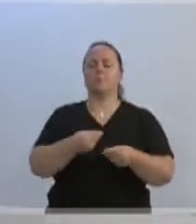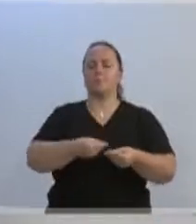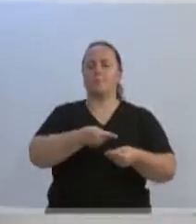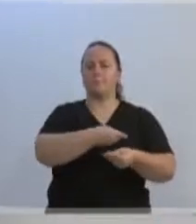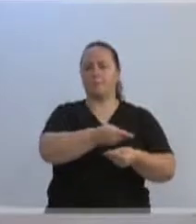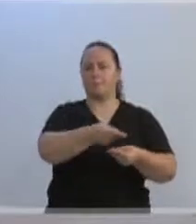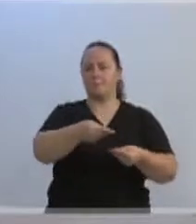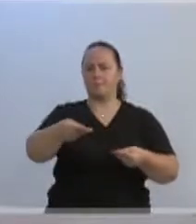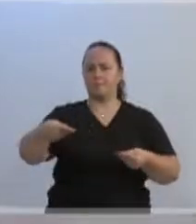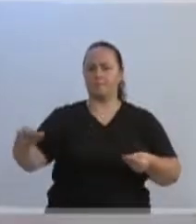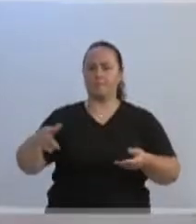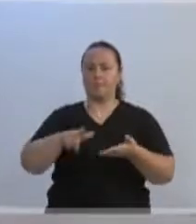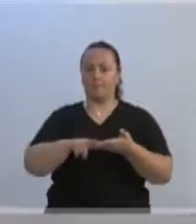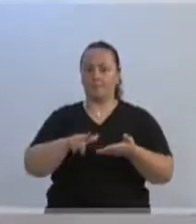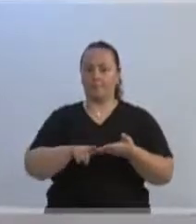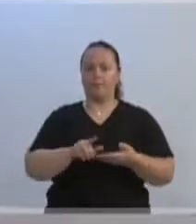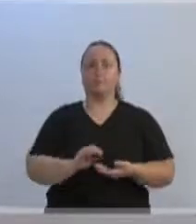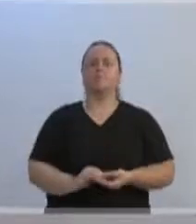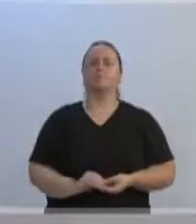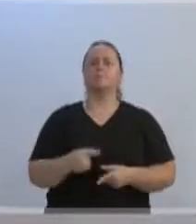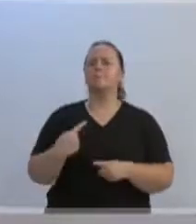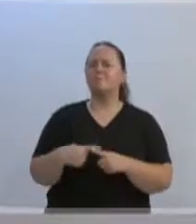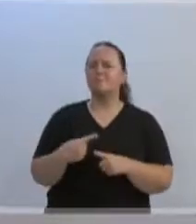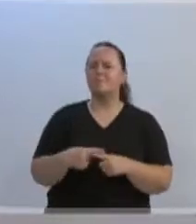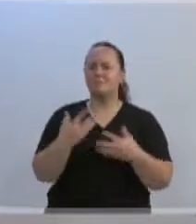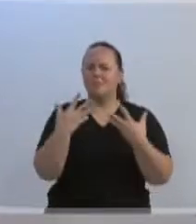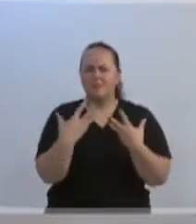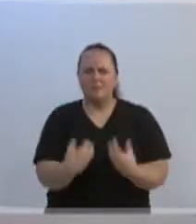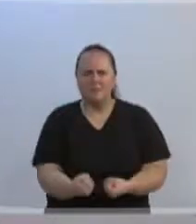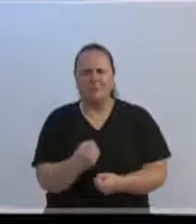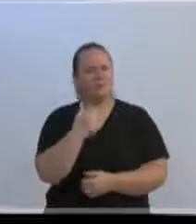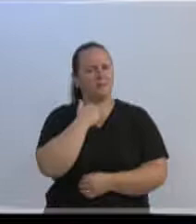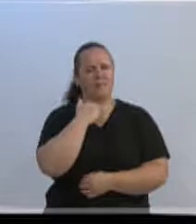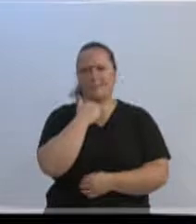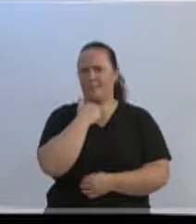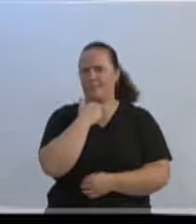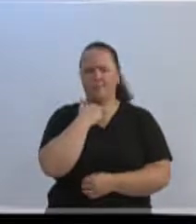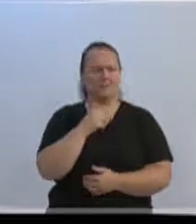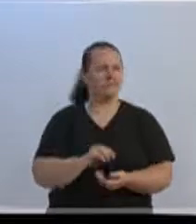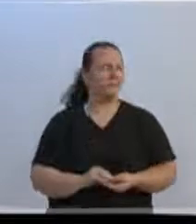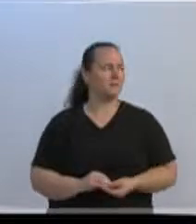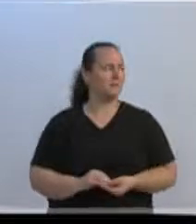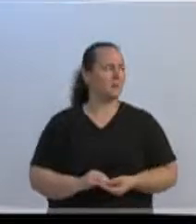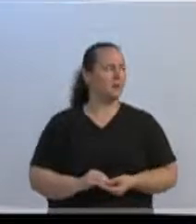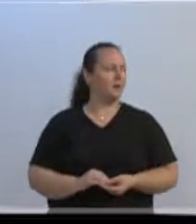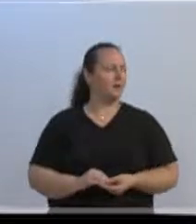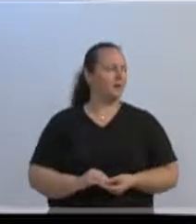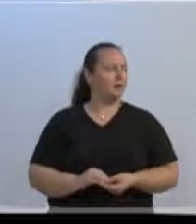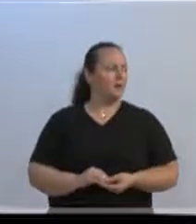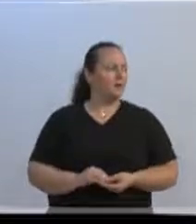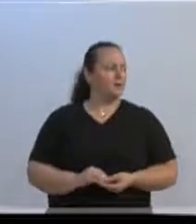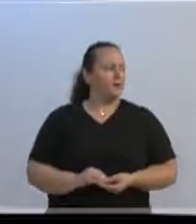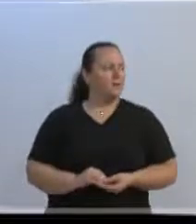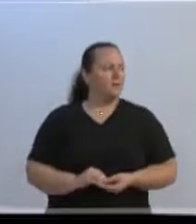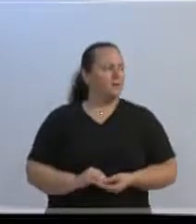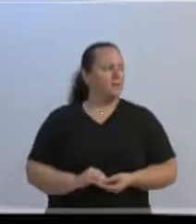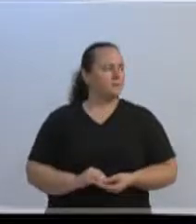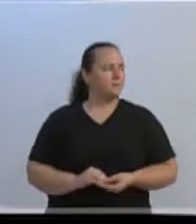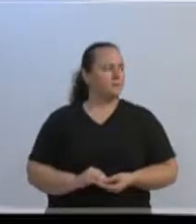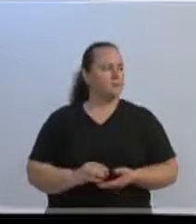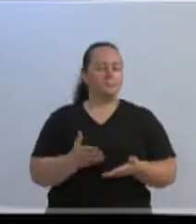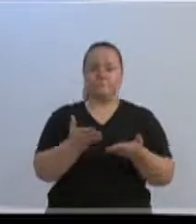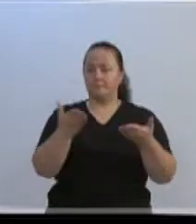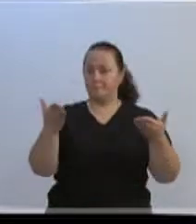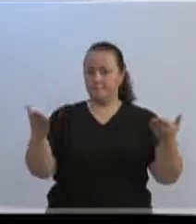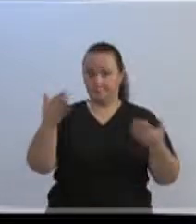de um abaixo assinado porque é inadmissível gostaria que ele mostrar a seleção das fotos os senhores entenderem